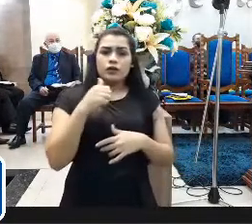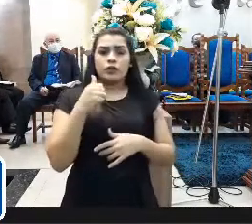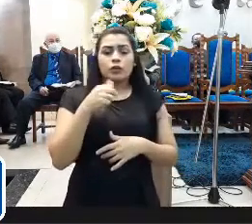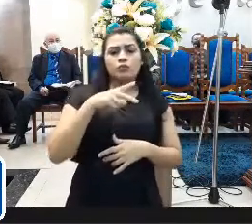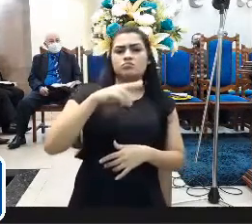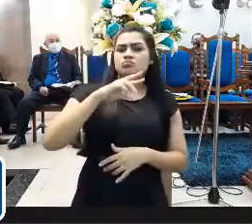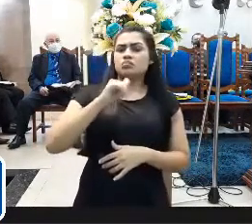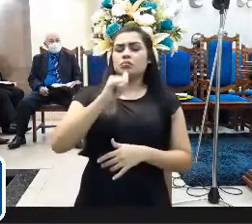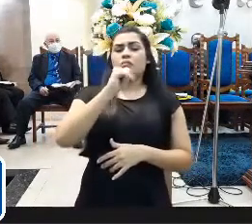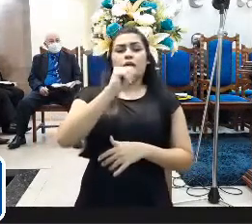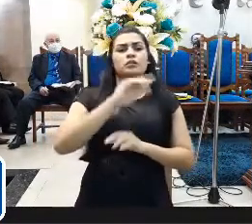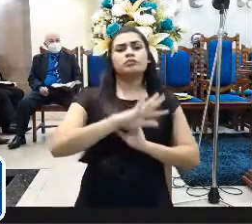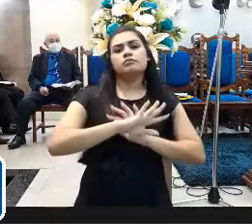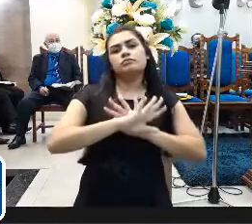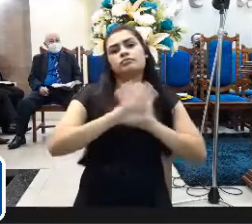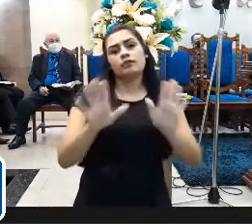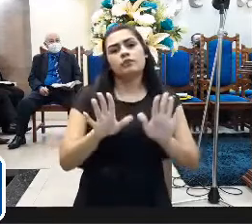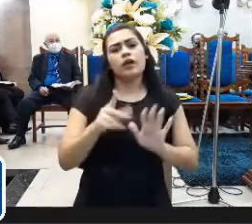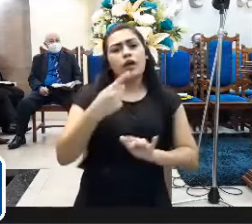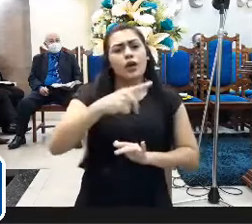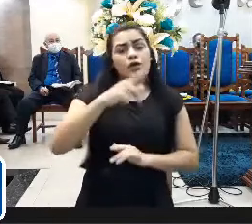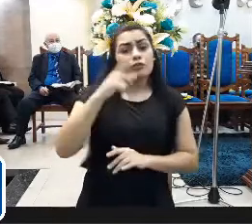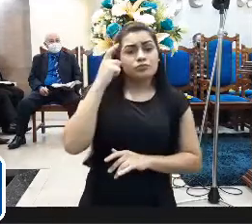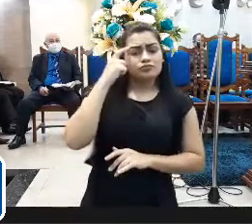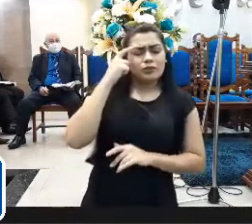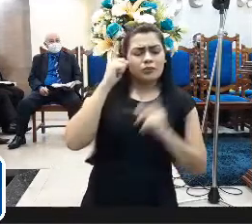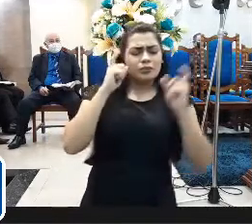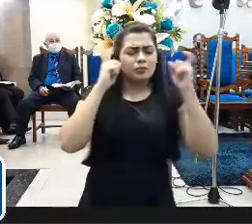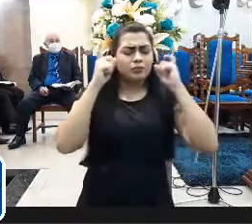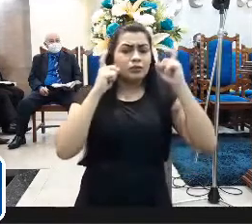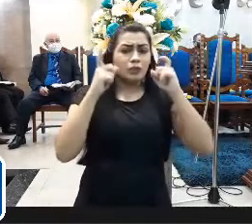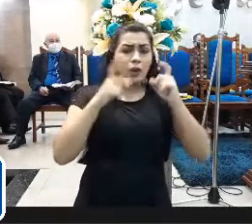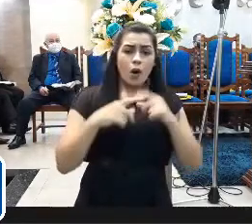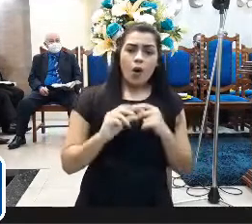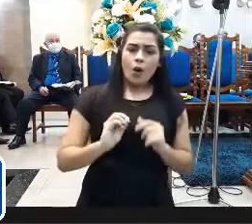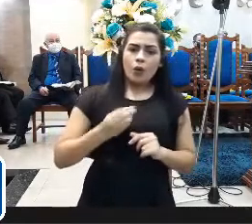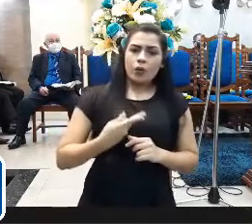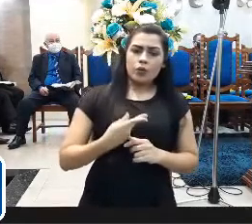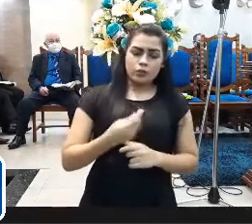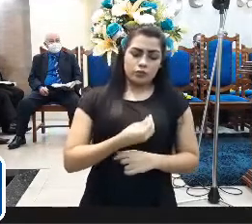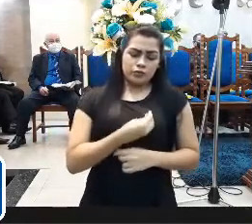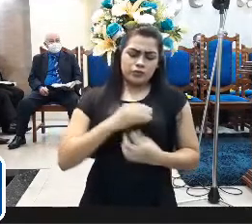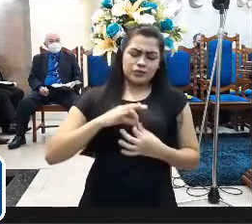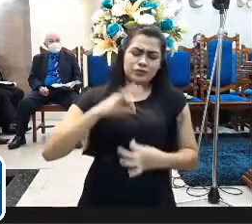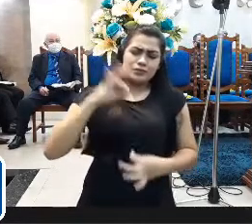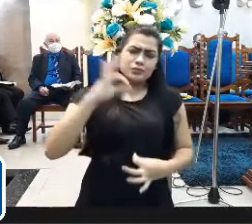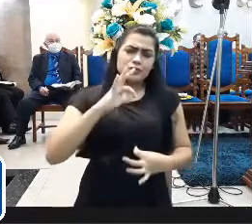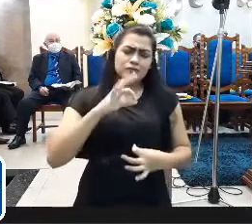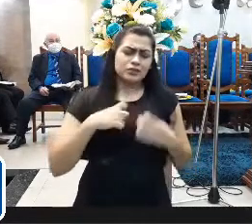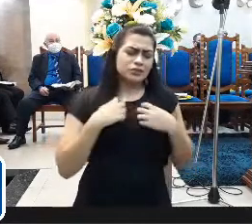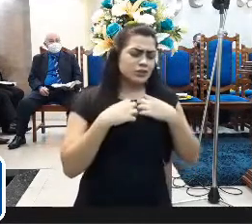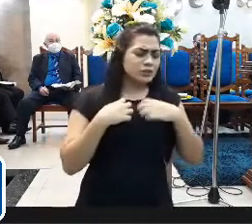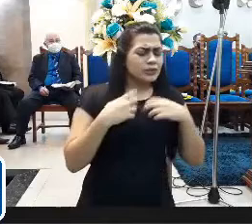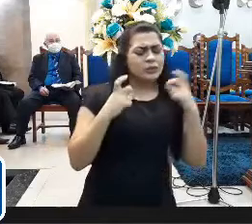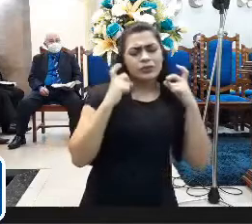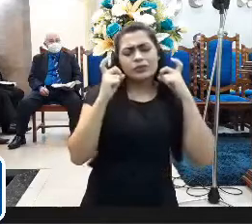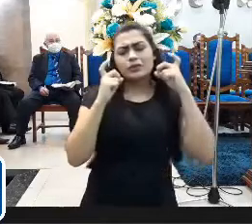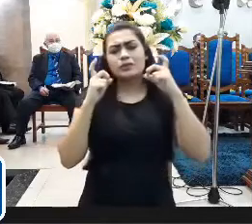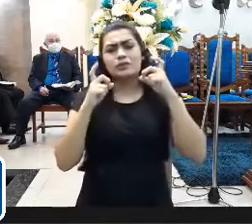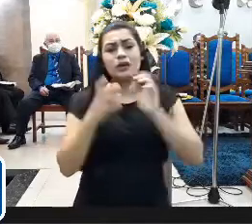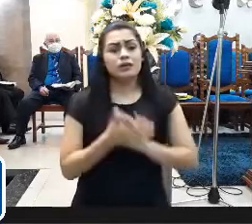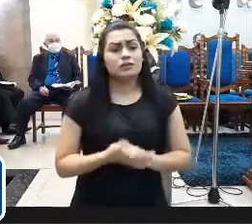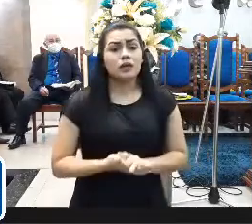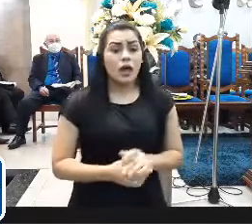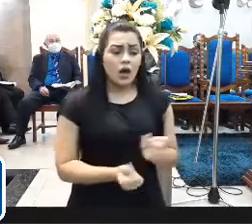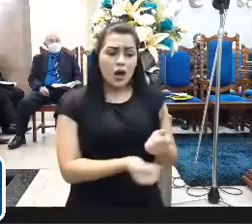vida, perturbe a sua vida espiritual, perturbe a sua caminhada. Às vezes chega